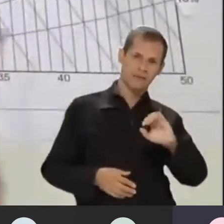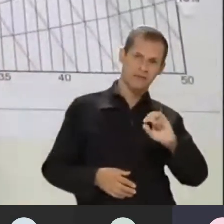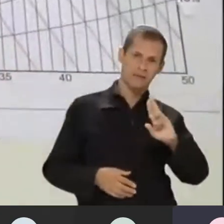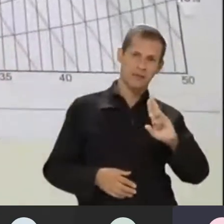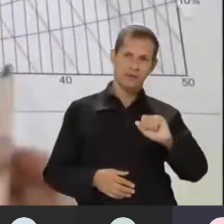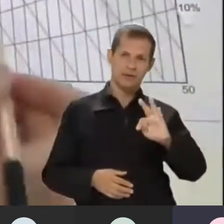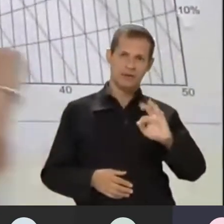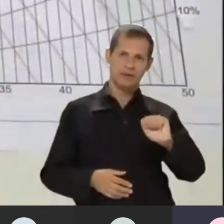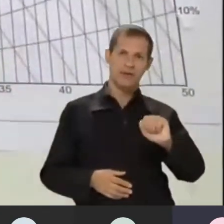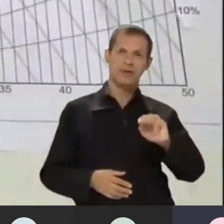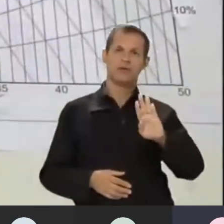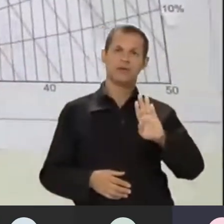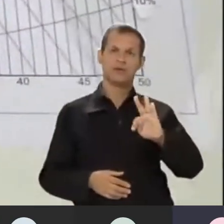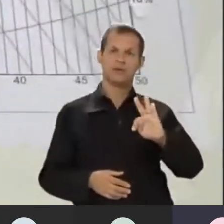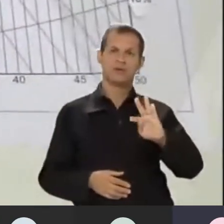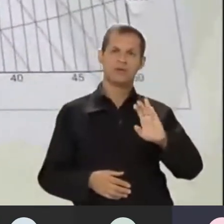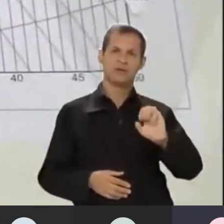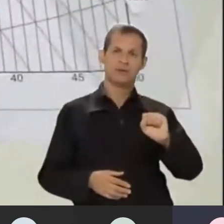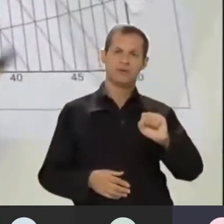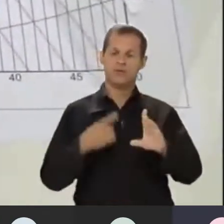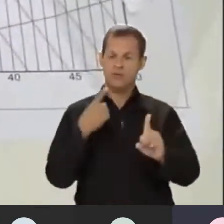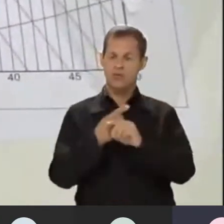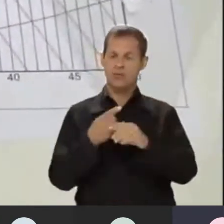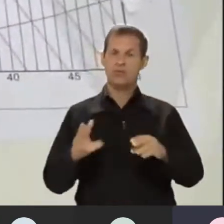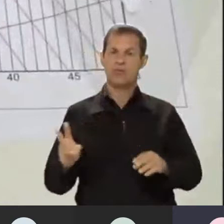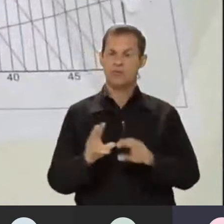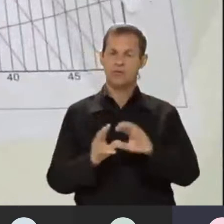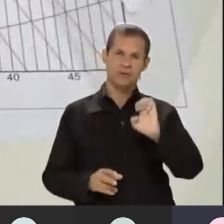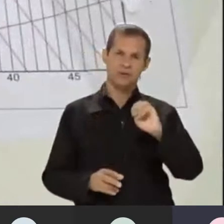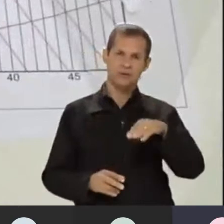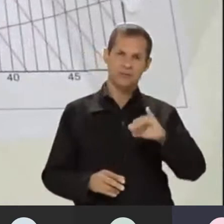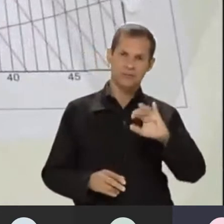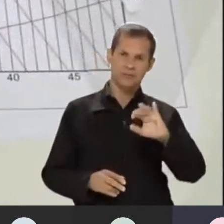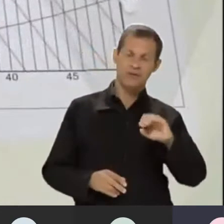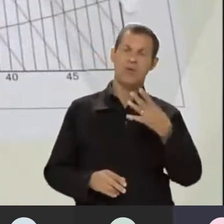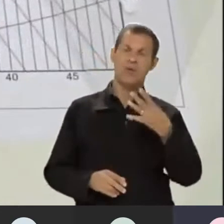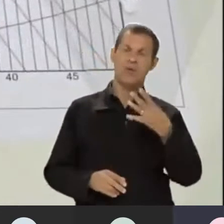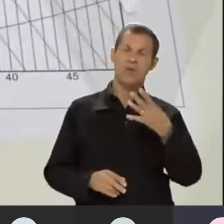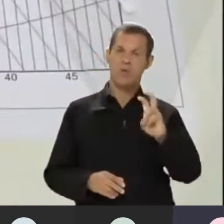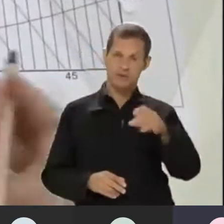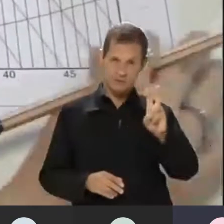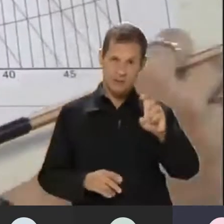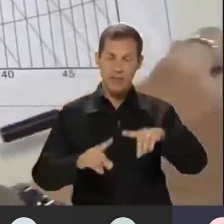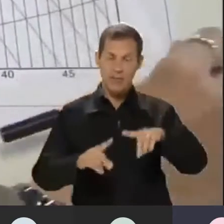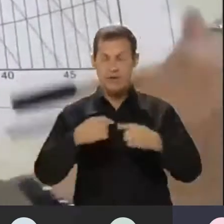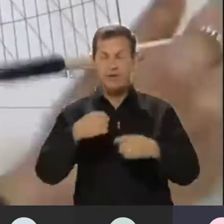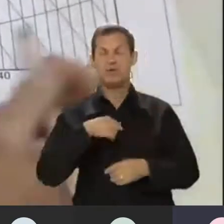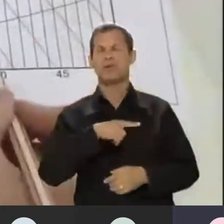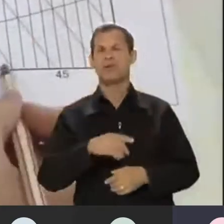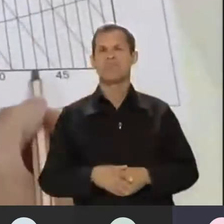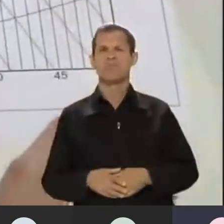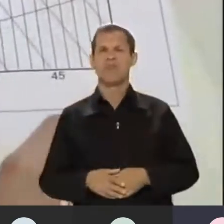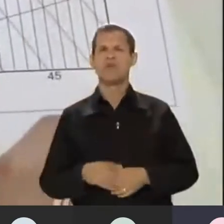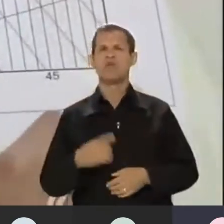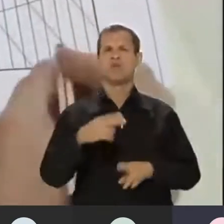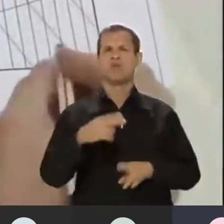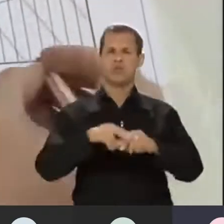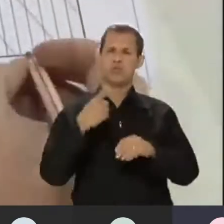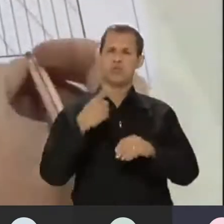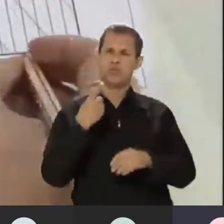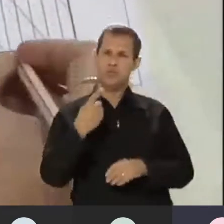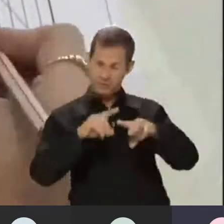de bulbo seco, eu vou encontrar os valores aqui embaixo. Eu tenho que é 45,5. Então, eu sei que varia de 1